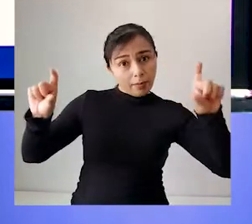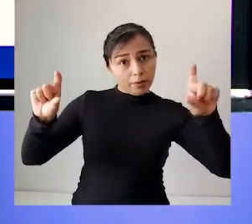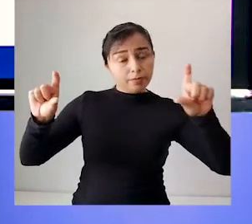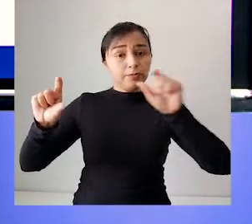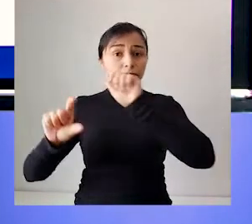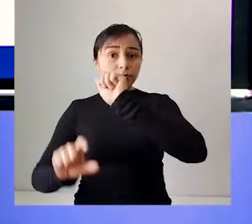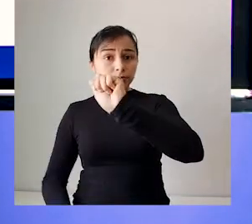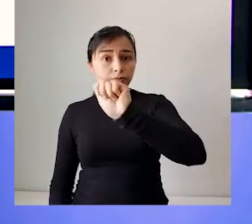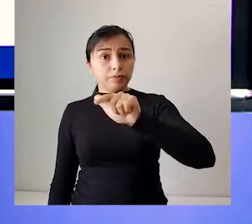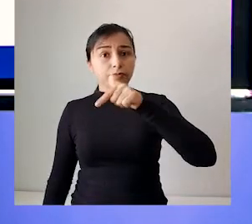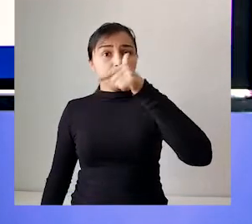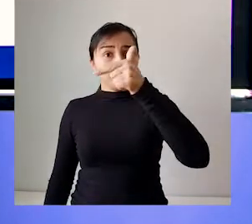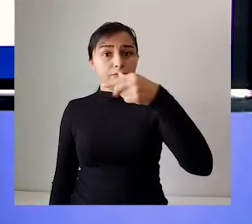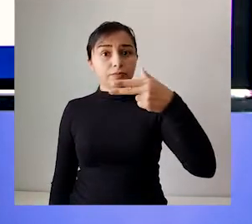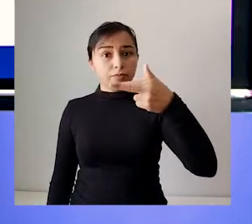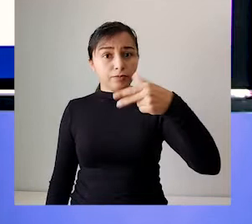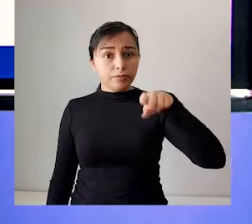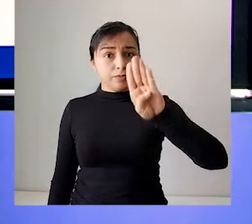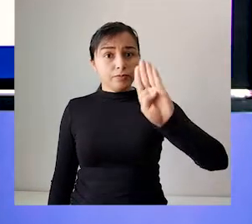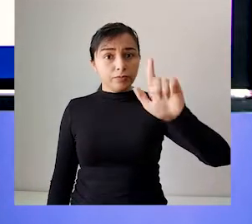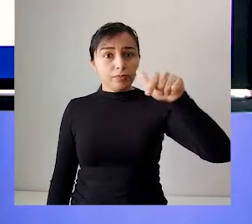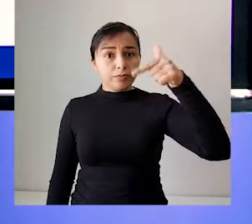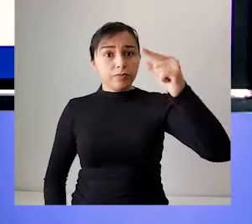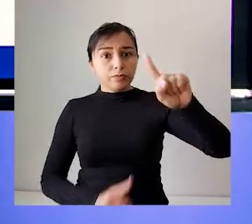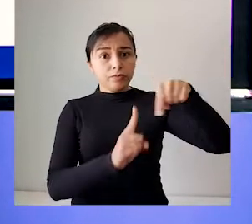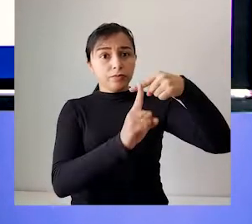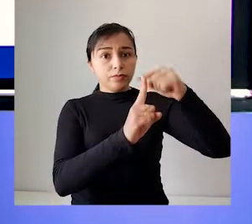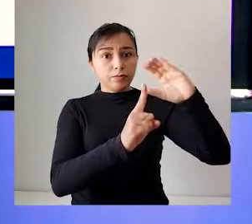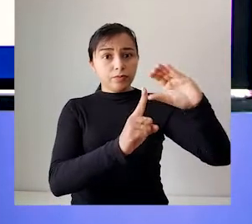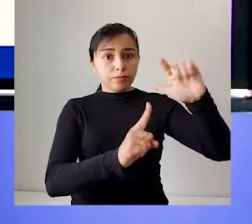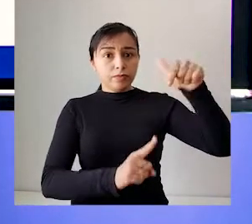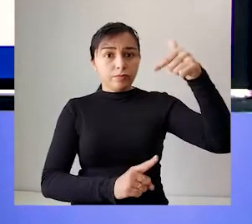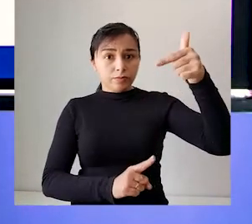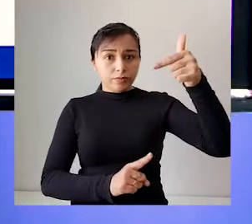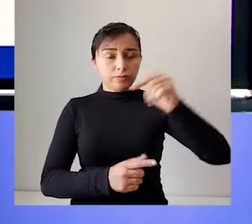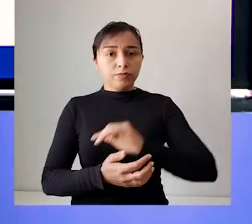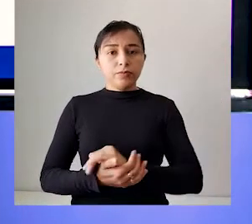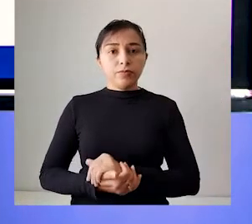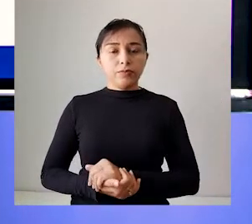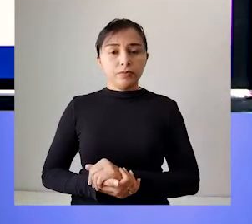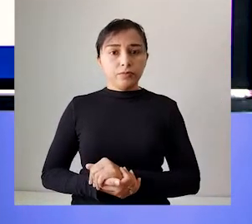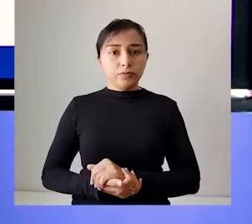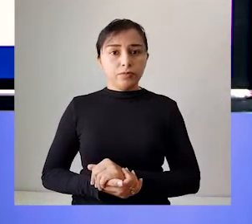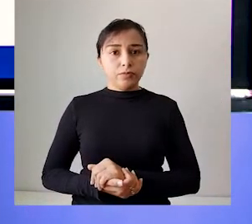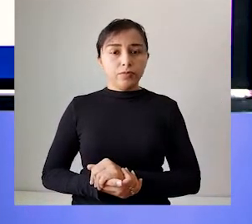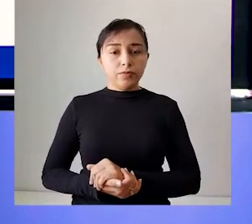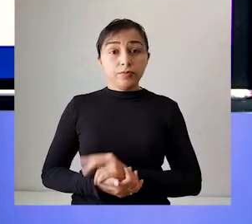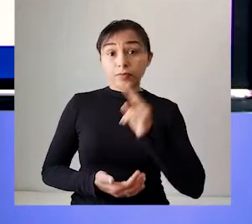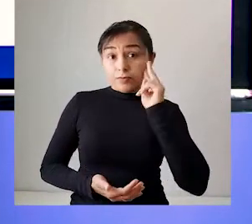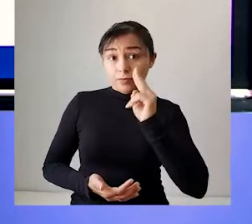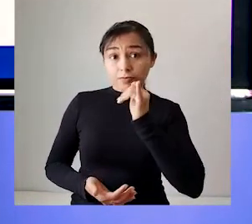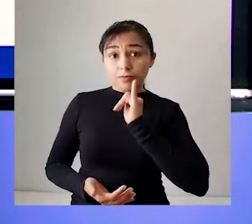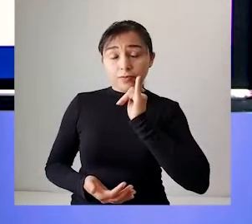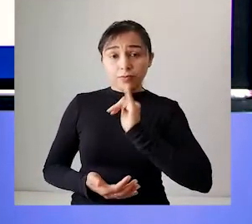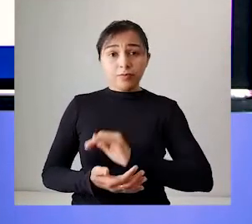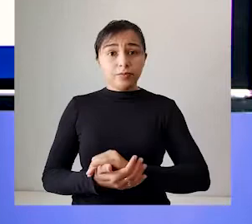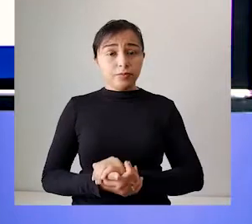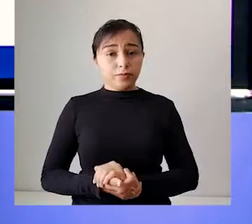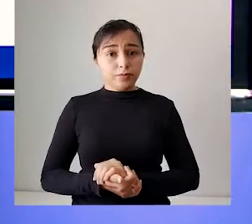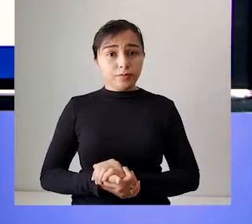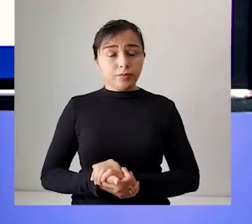obedecer essa relação, que é conhecida como Teorema de Pitágoras. Veja só esse exemplo.